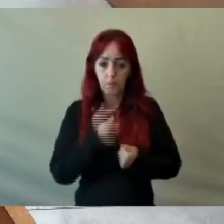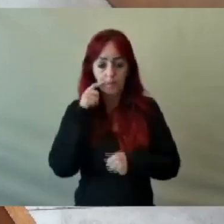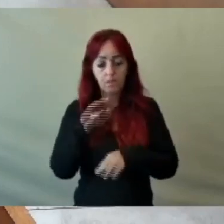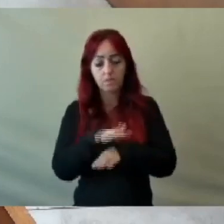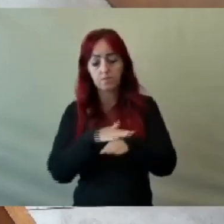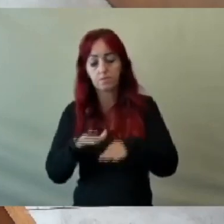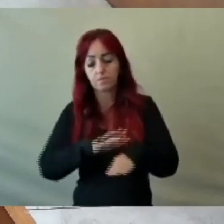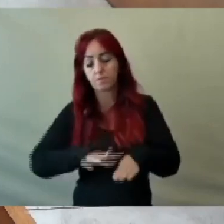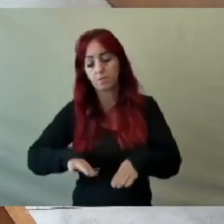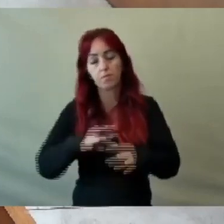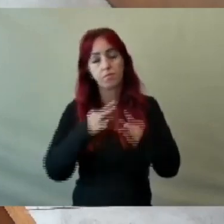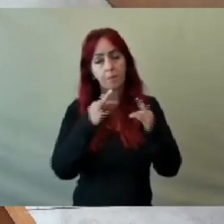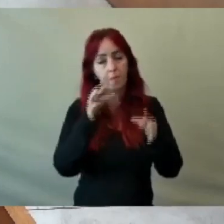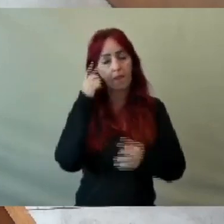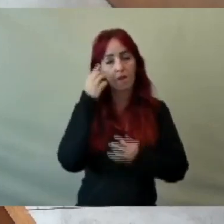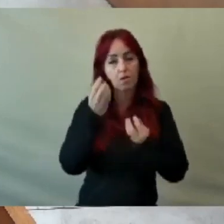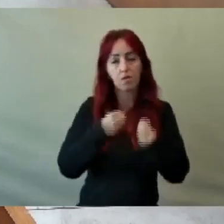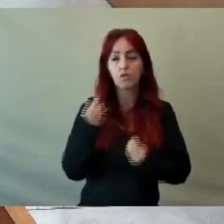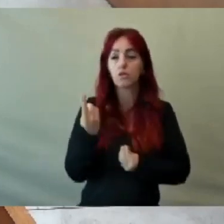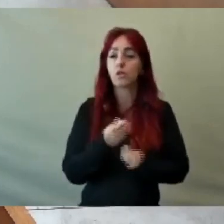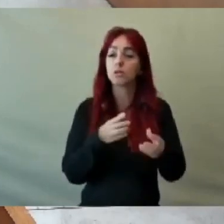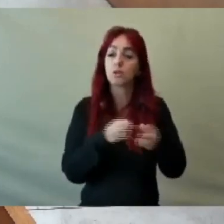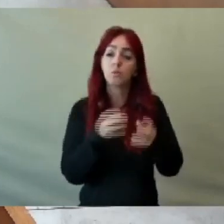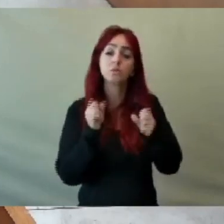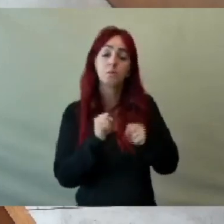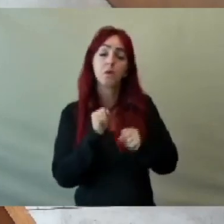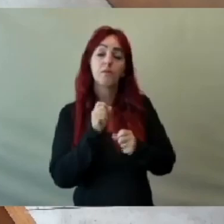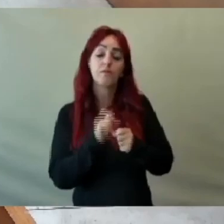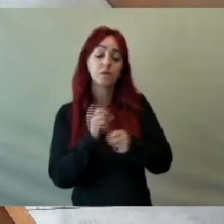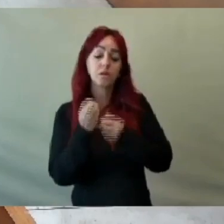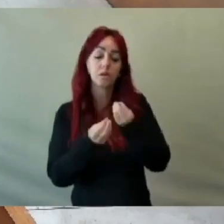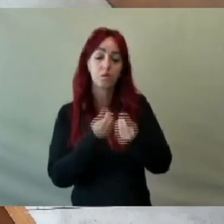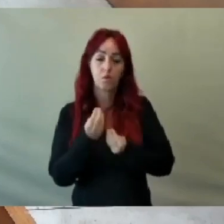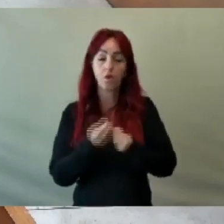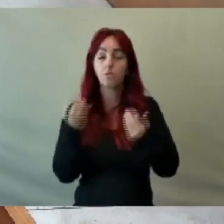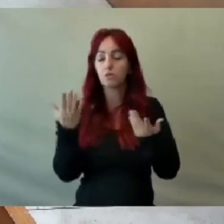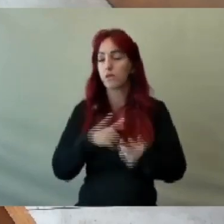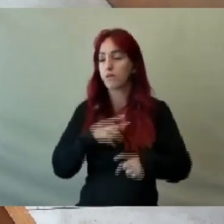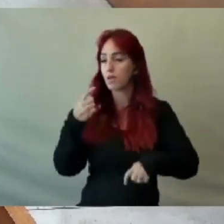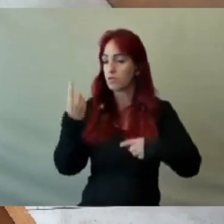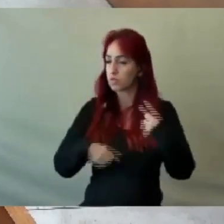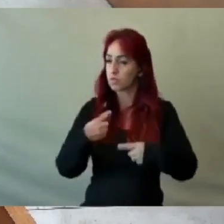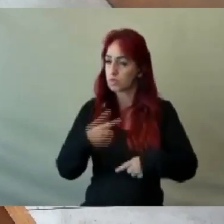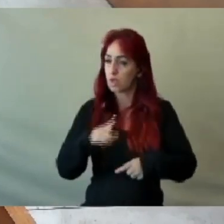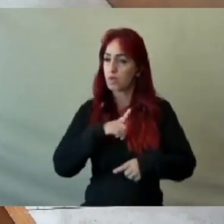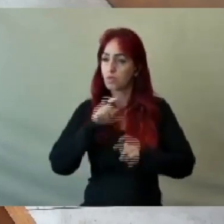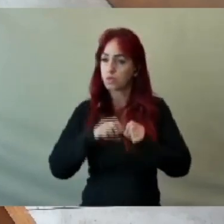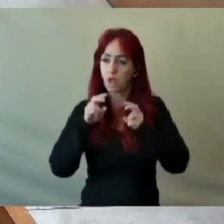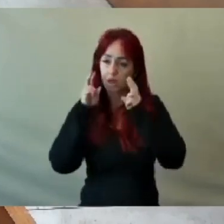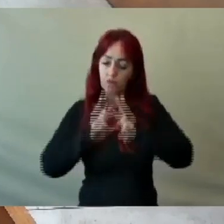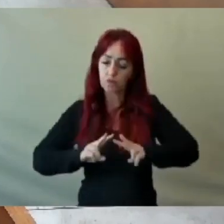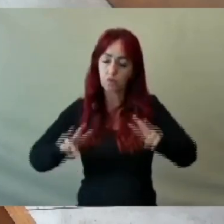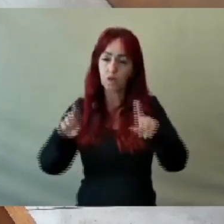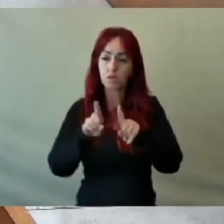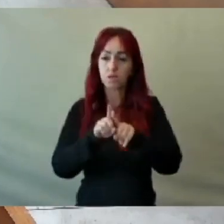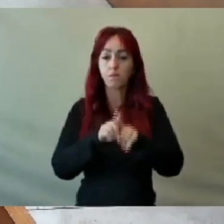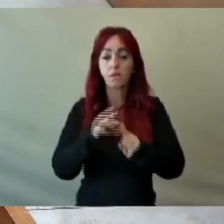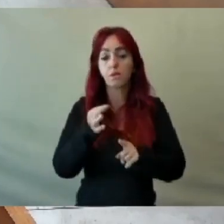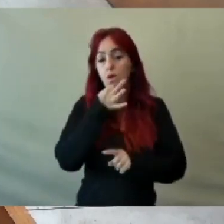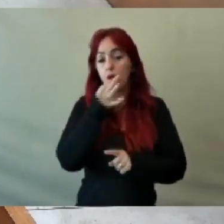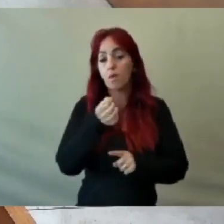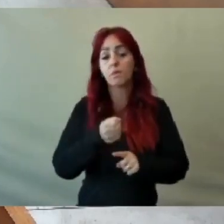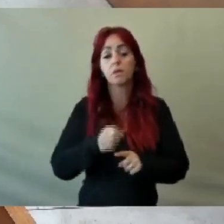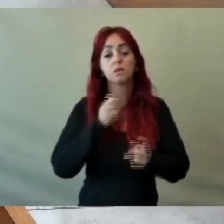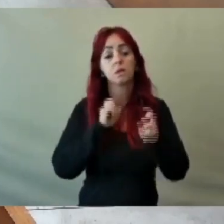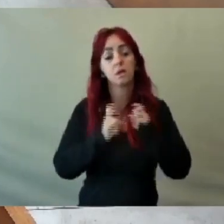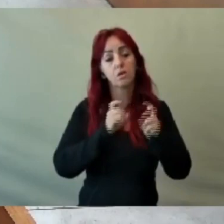que nós, da Comissão de Saúde, podemos fazer. Depois de gente já ter discutido, a gente já ter visualizado isso, eles sugeriram essa auditoria do Tribunal de Contas, que é